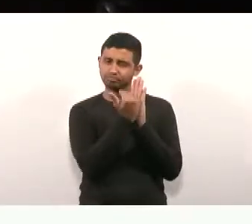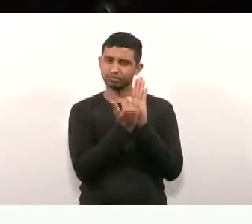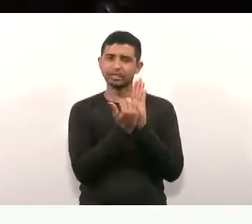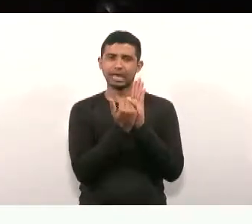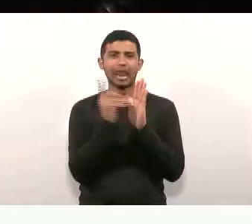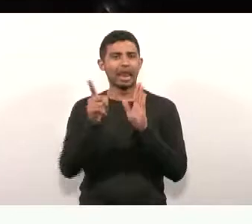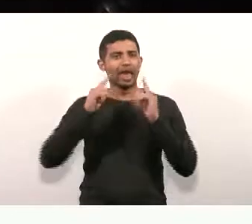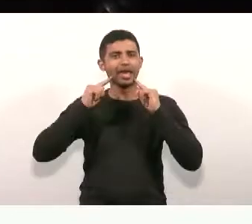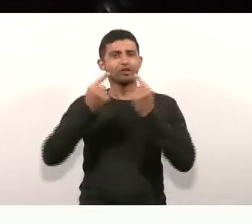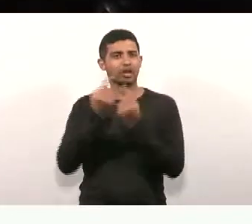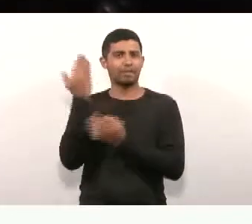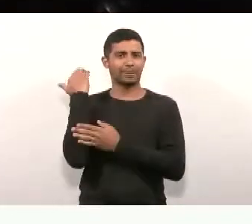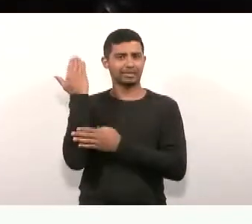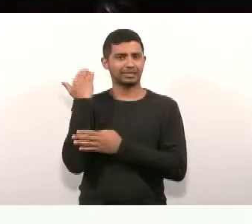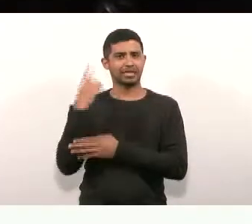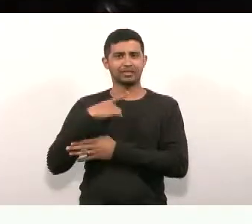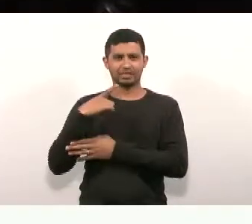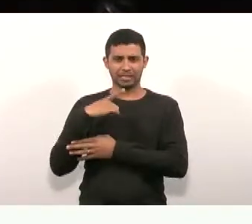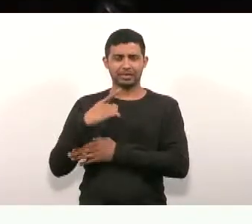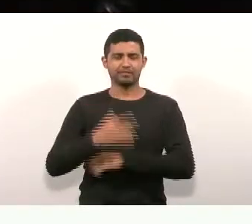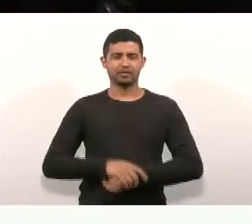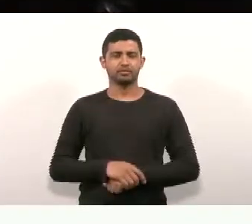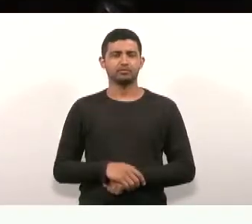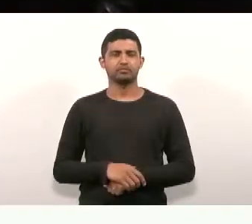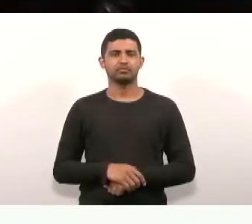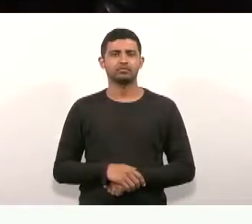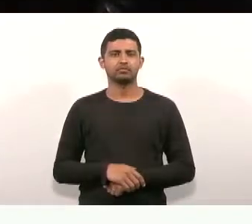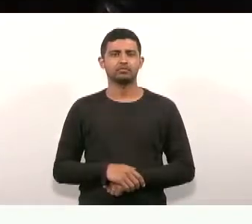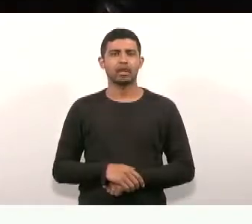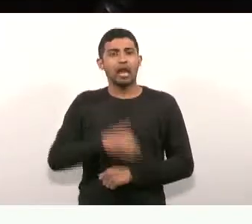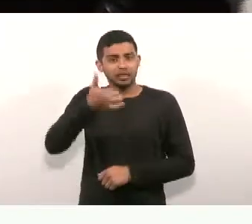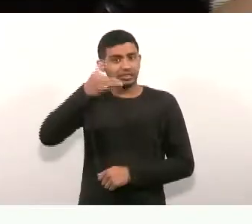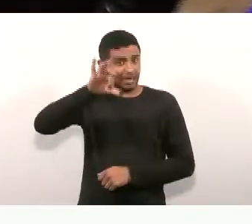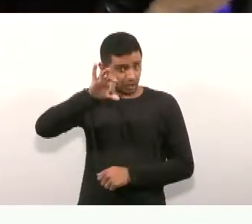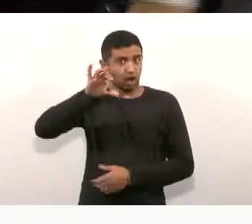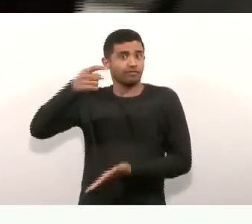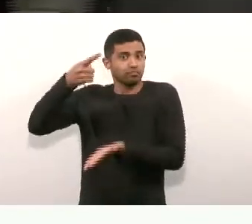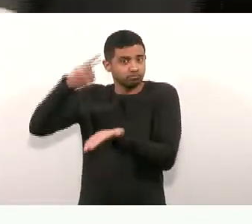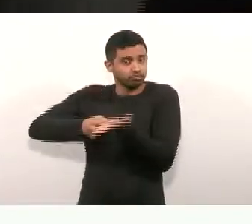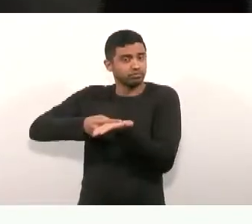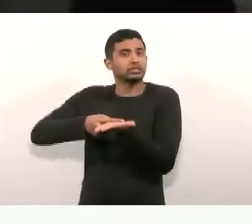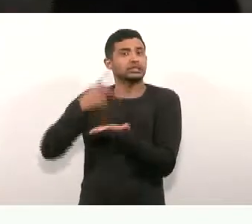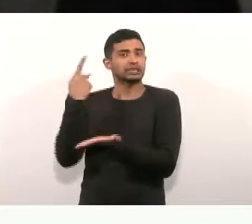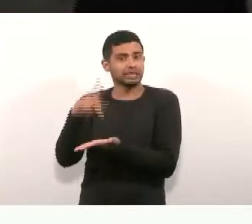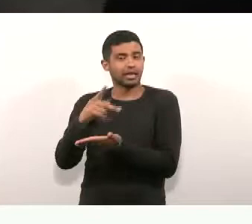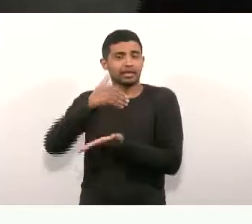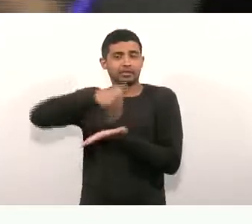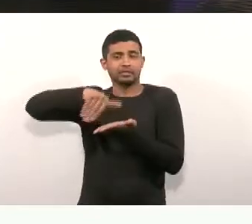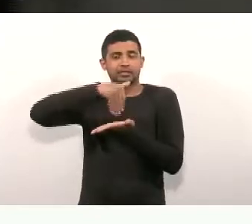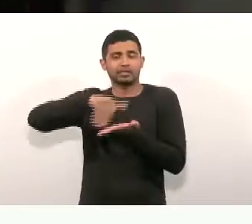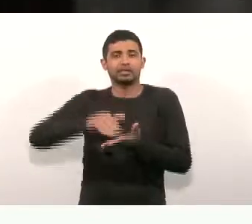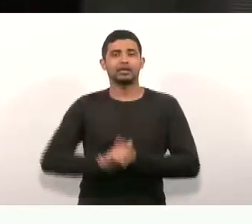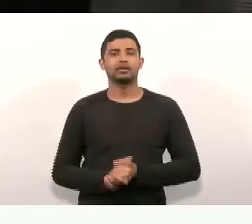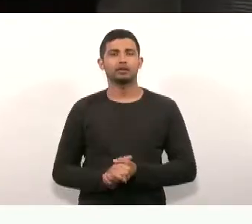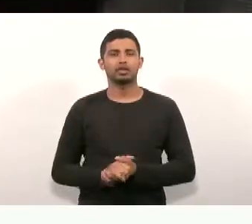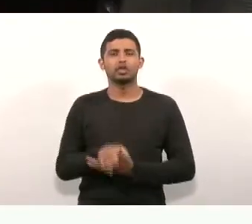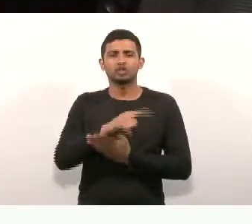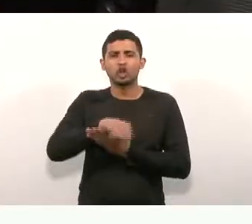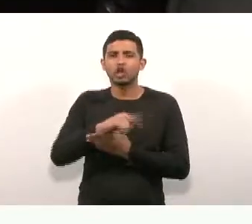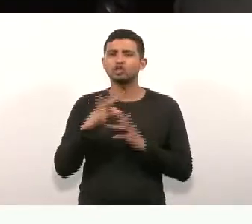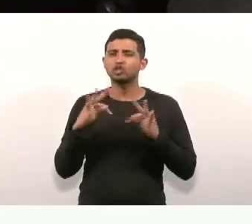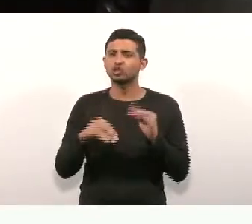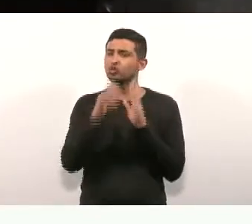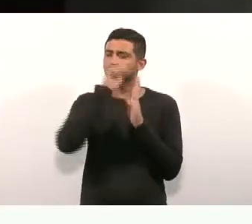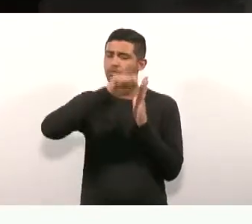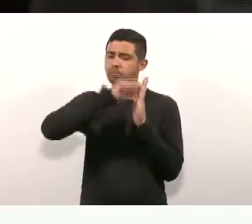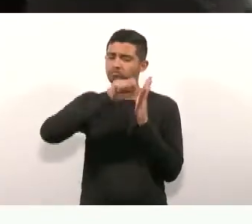reunião foram feitas 19 comprometimentos por parte do secretário, que a gente compilou todas elas e estão